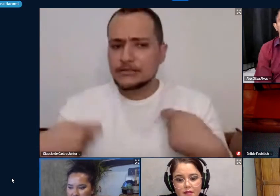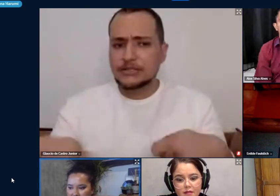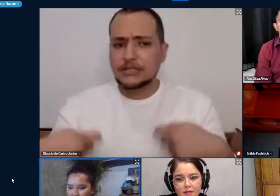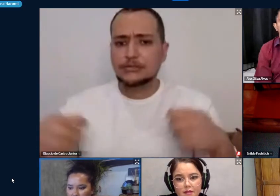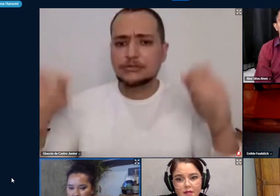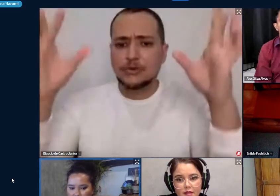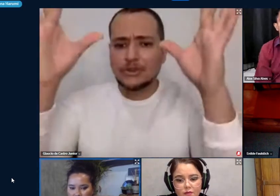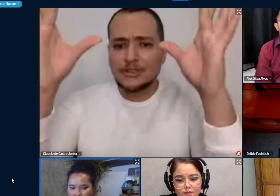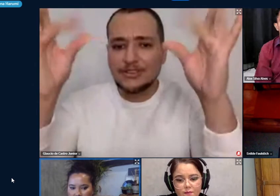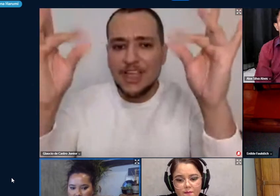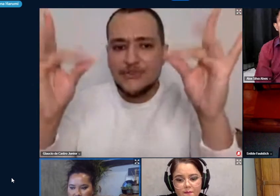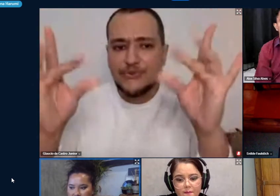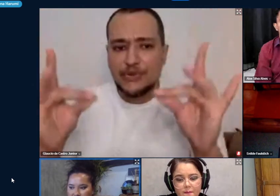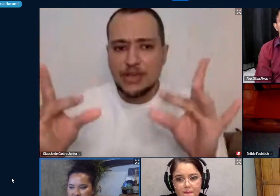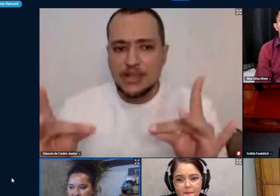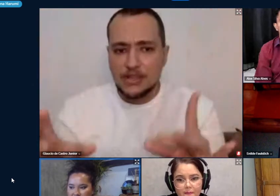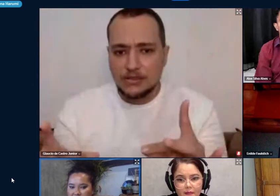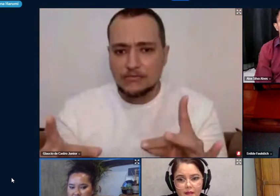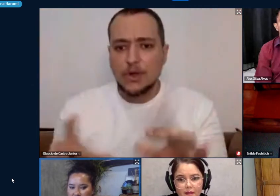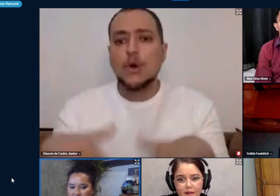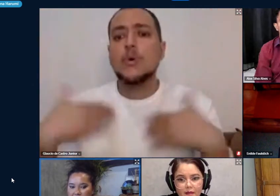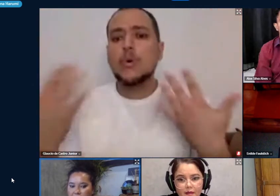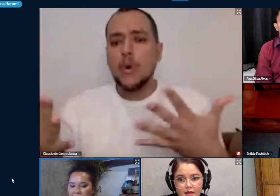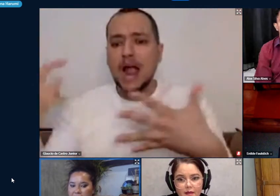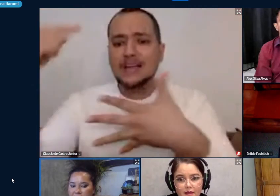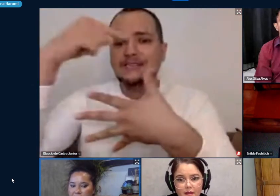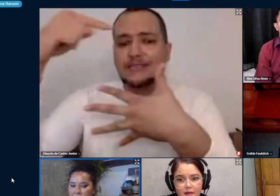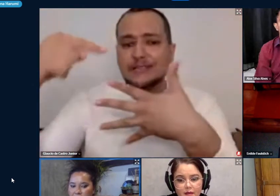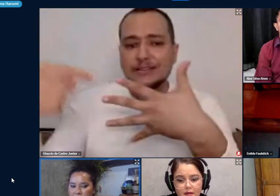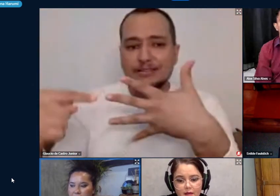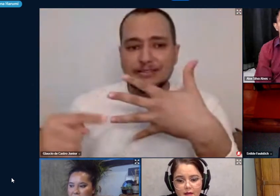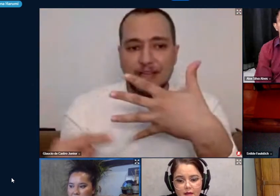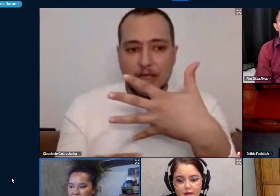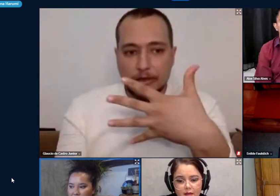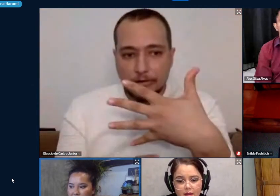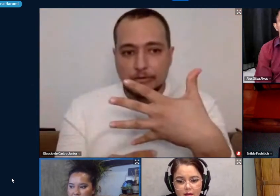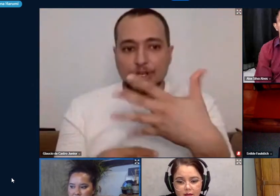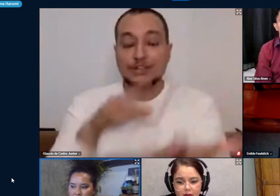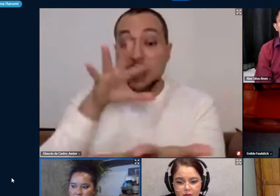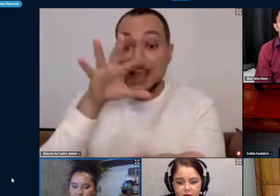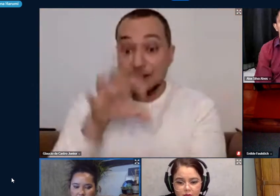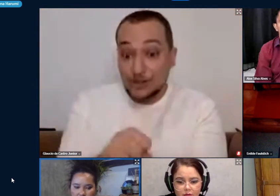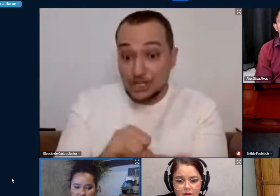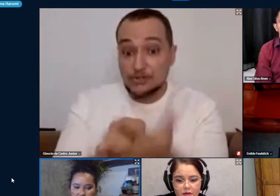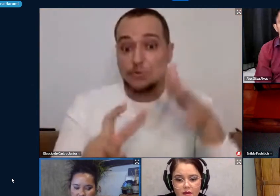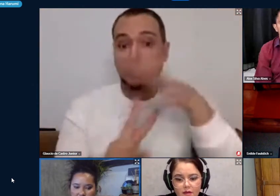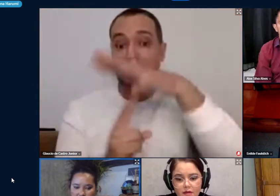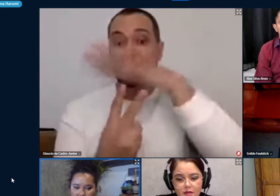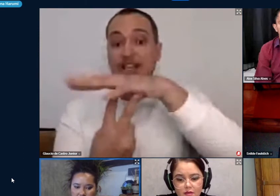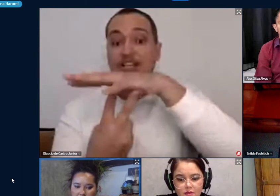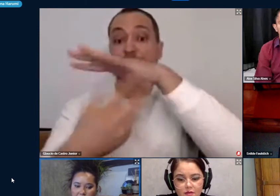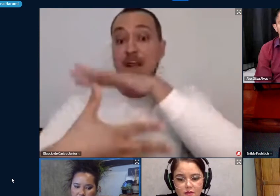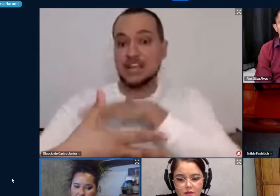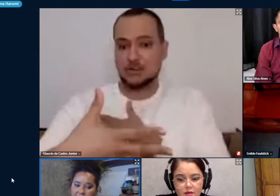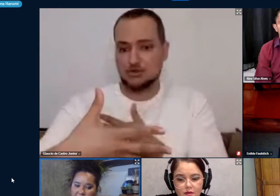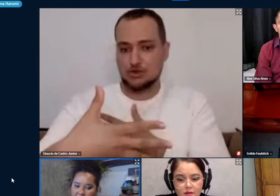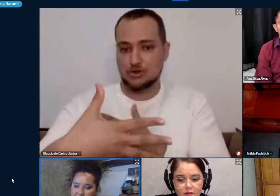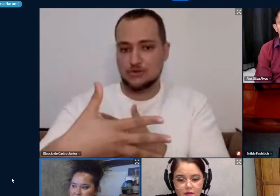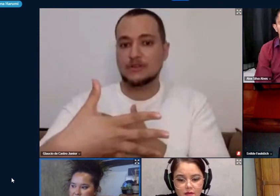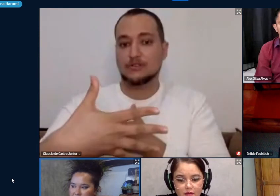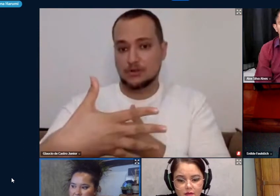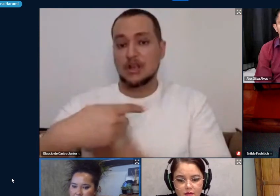página 31... Você precisa definir quais são os critérios de registro